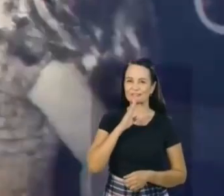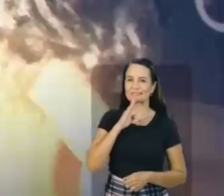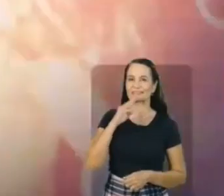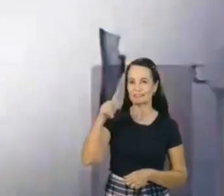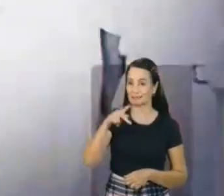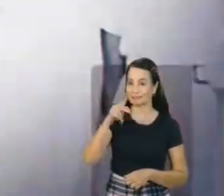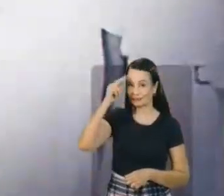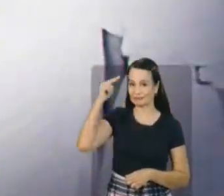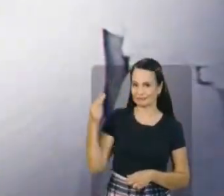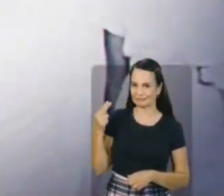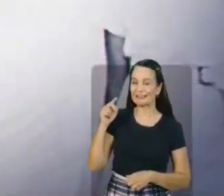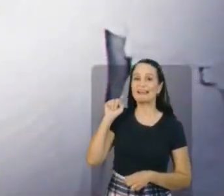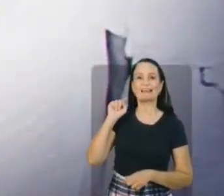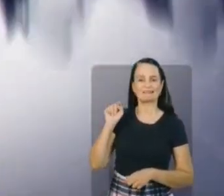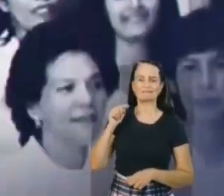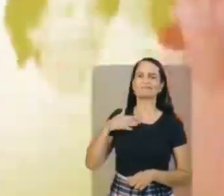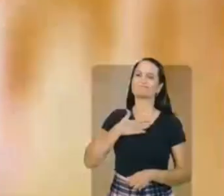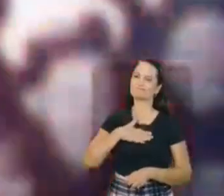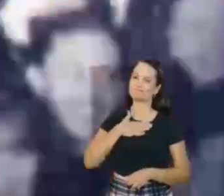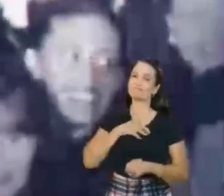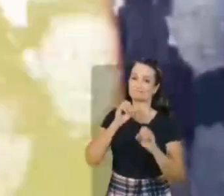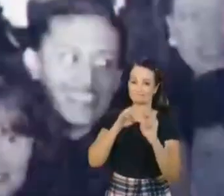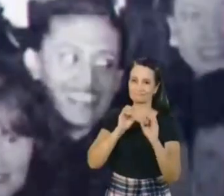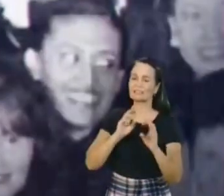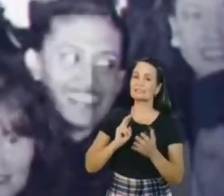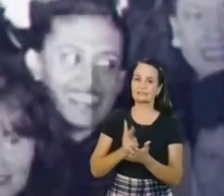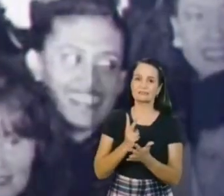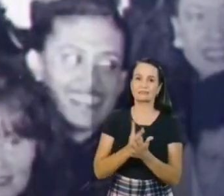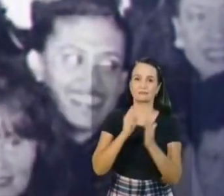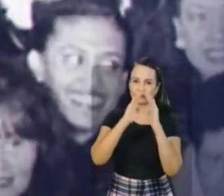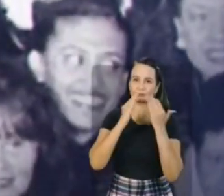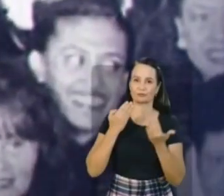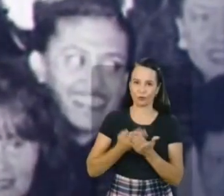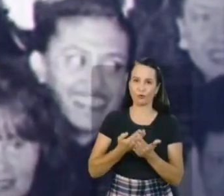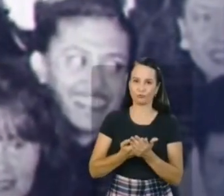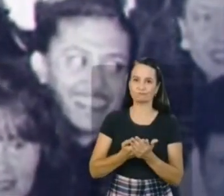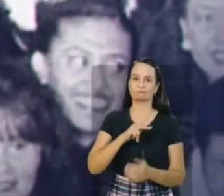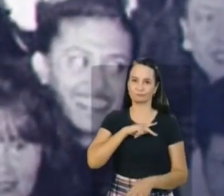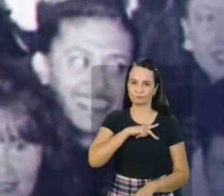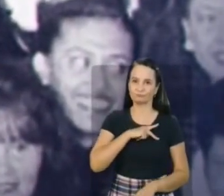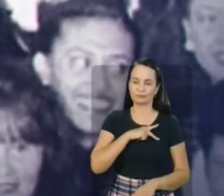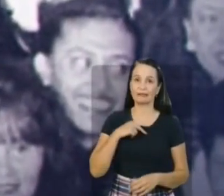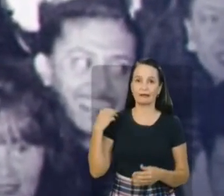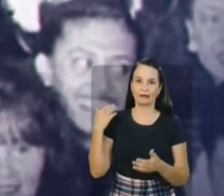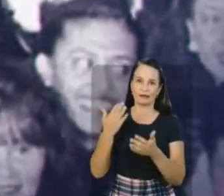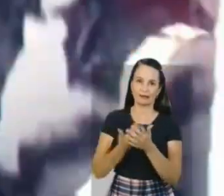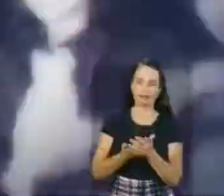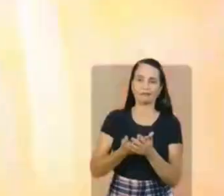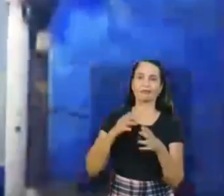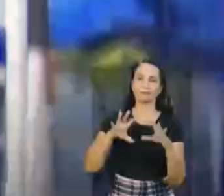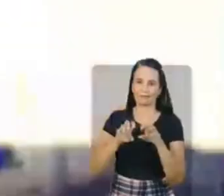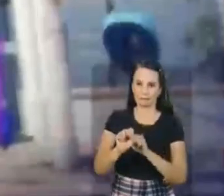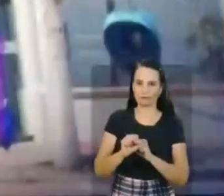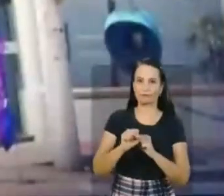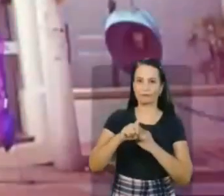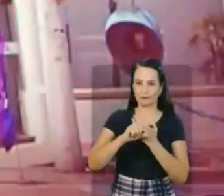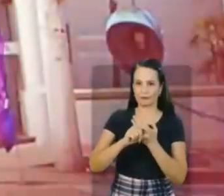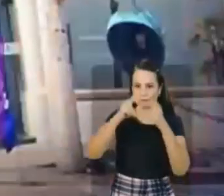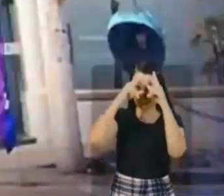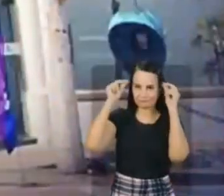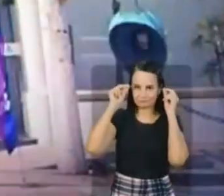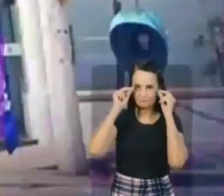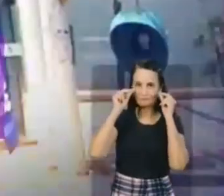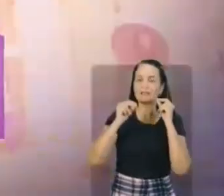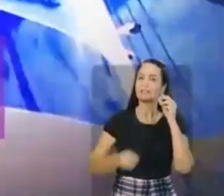Apaixonada pelo ensino, Nilce sempre estudou em escola pública, até se formar na UEPA em enfermagem. Nilce fundou a escola que